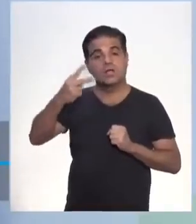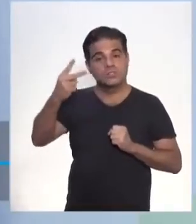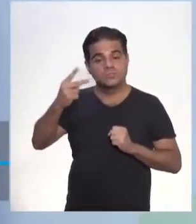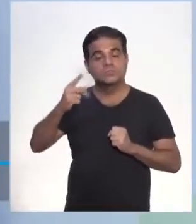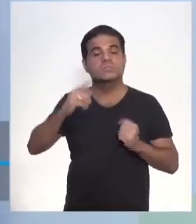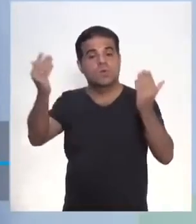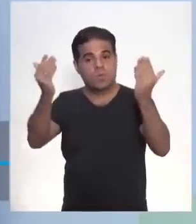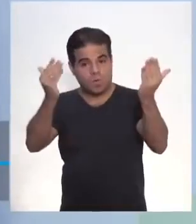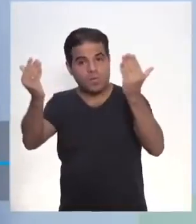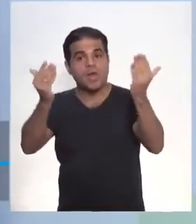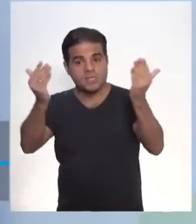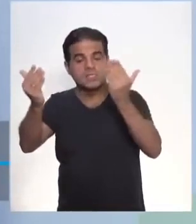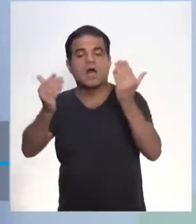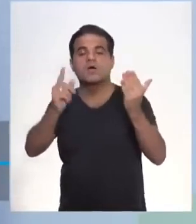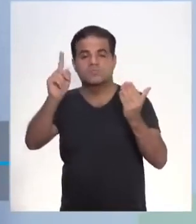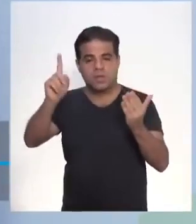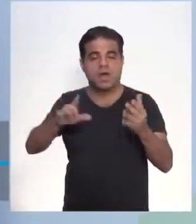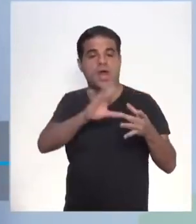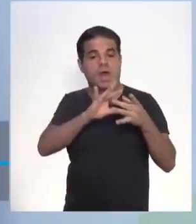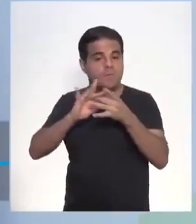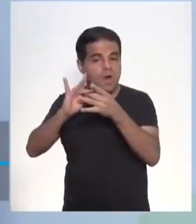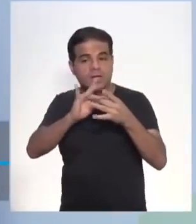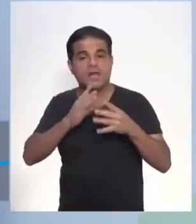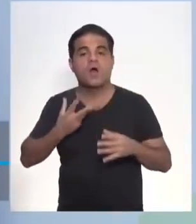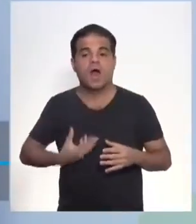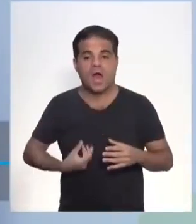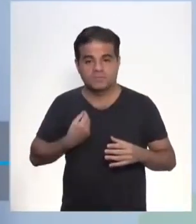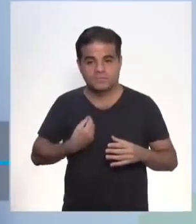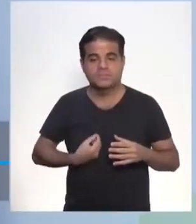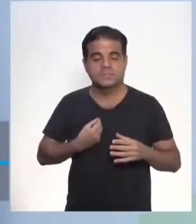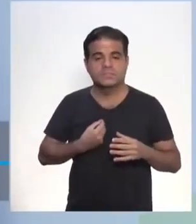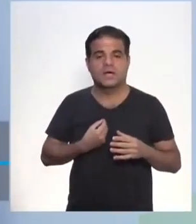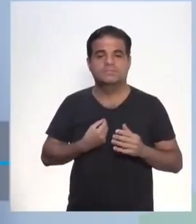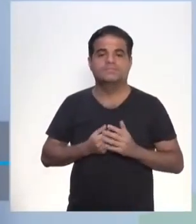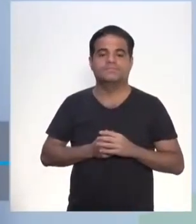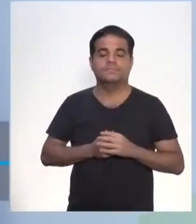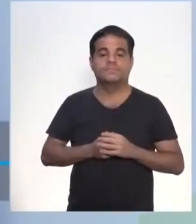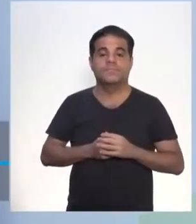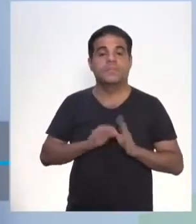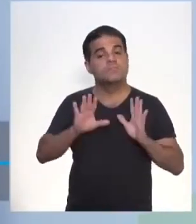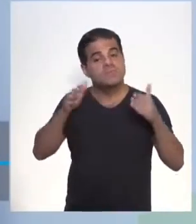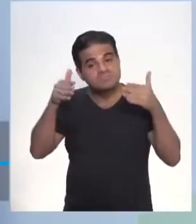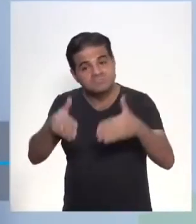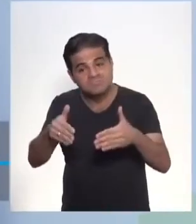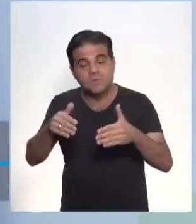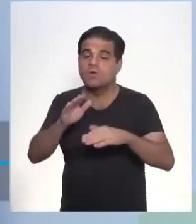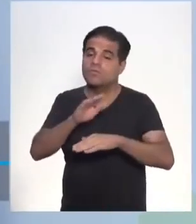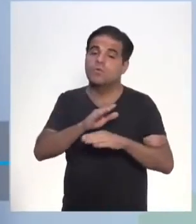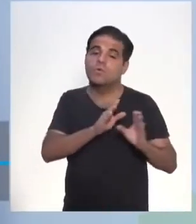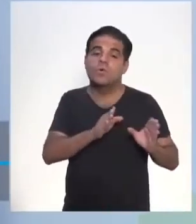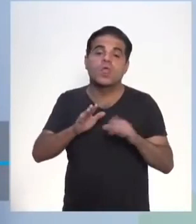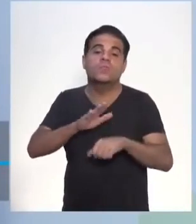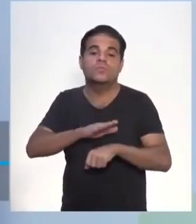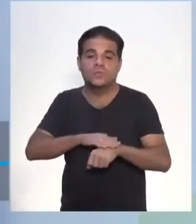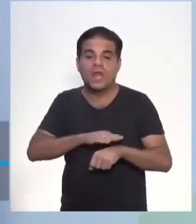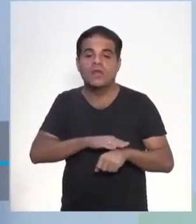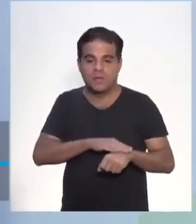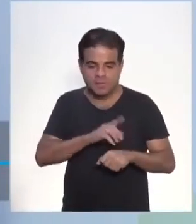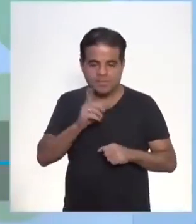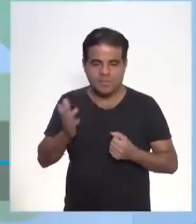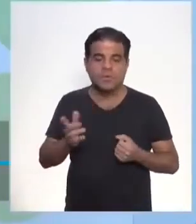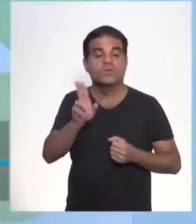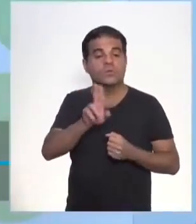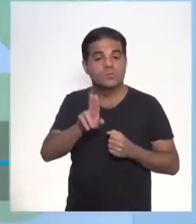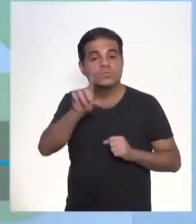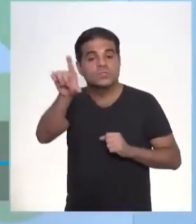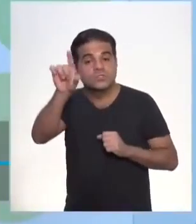uma comparação, né? Essa comparação da harmonia com a vida. Mas o foco ficou mesmo nos tempos. Então, é exatamente isso. Então, o